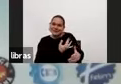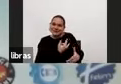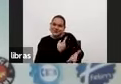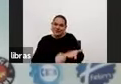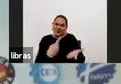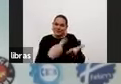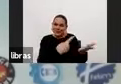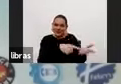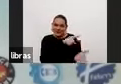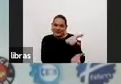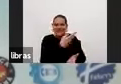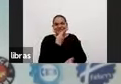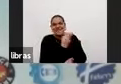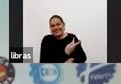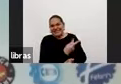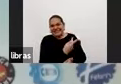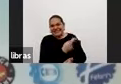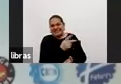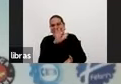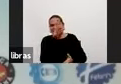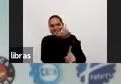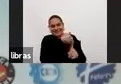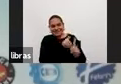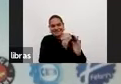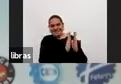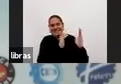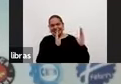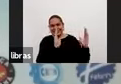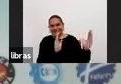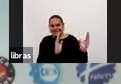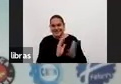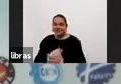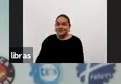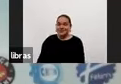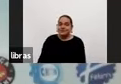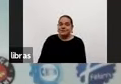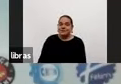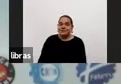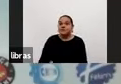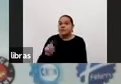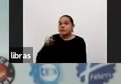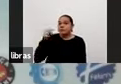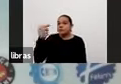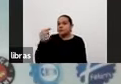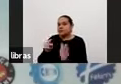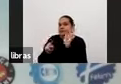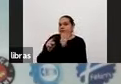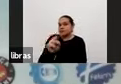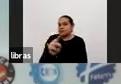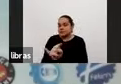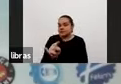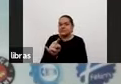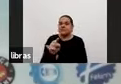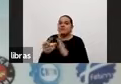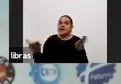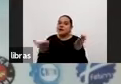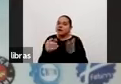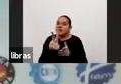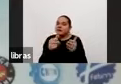8.574, né? Deixa eu te falar, fazer outra pergunta. Estamos agora em vias de ser